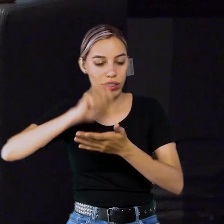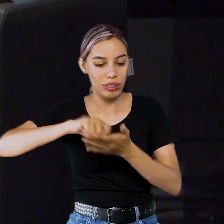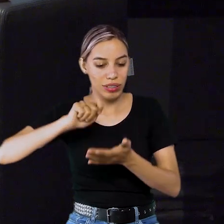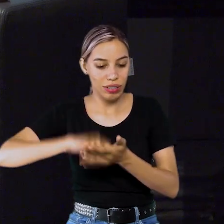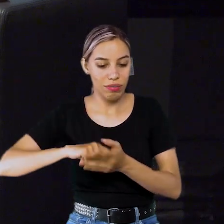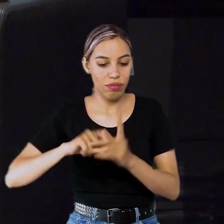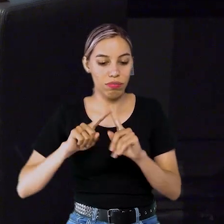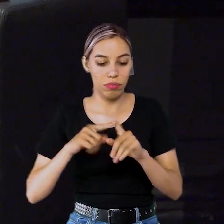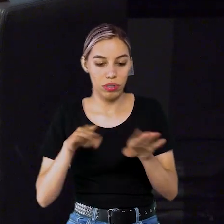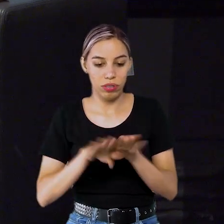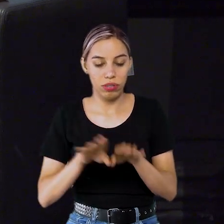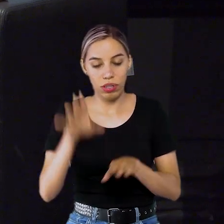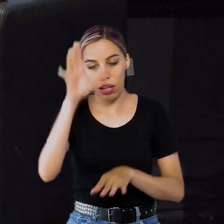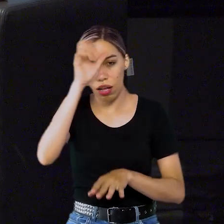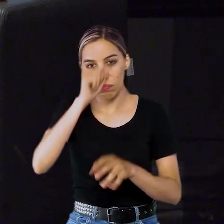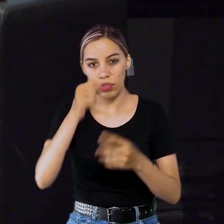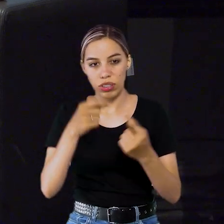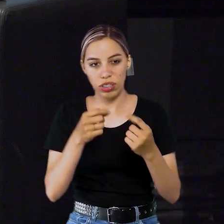também aprende a destruir.